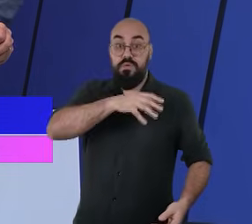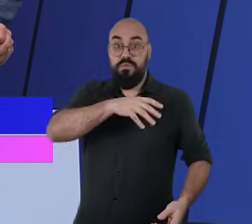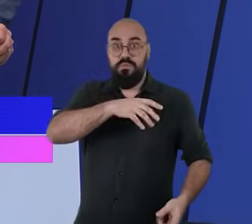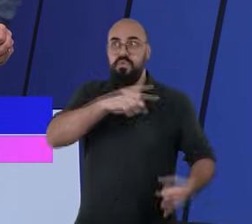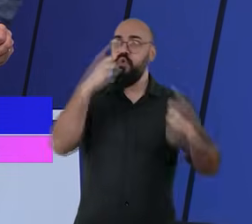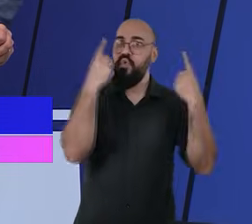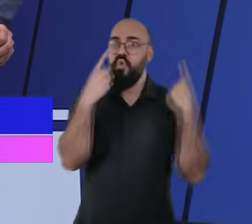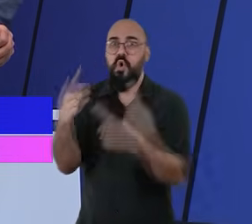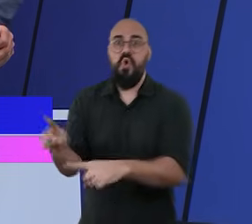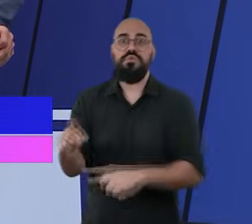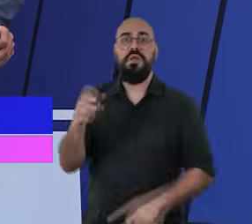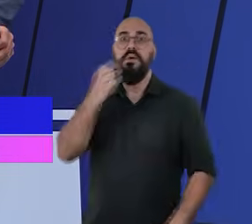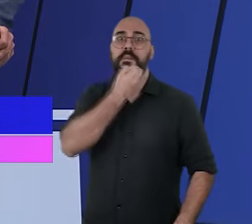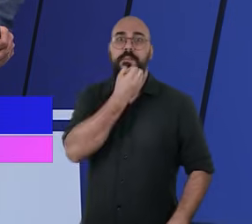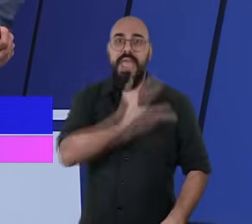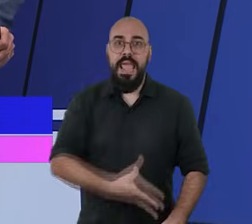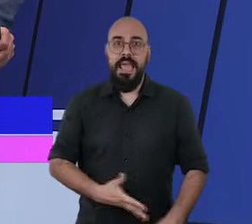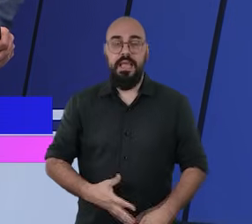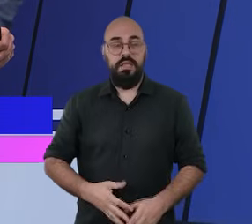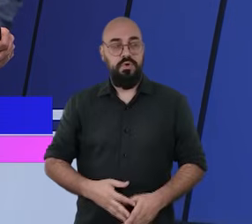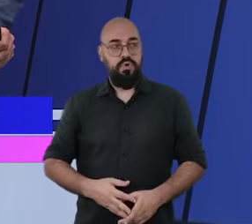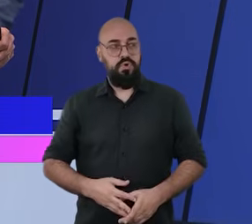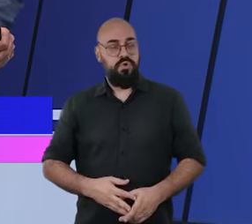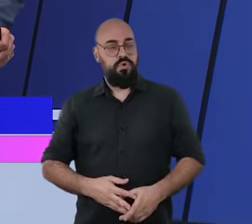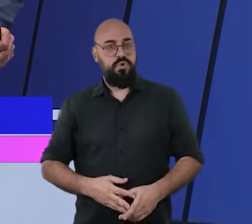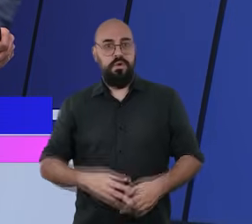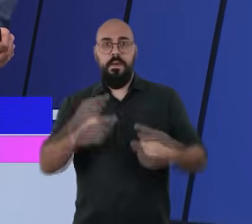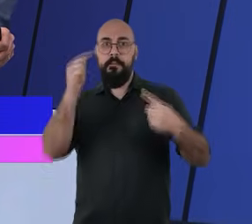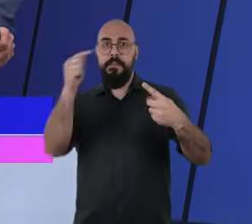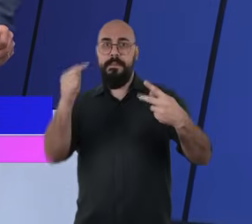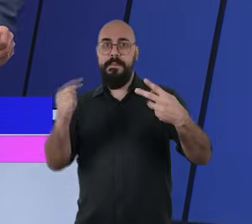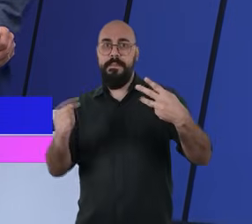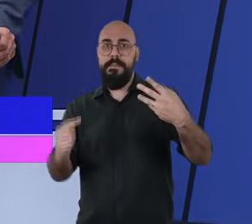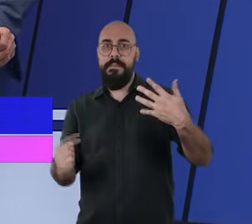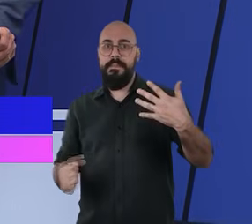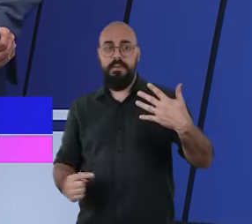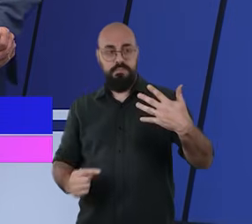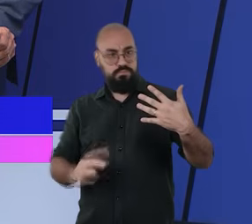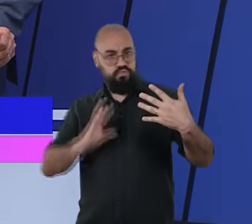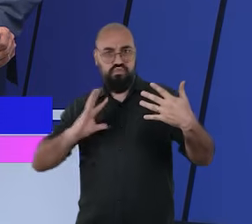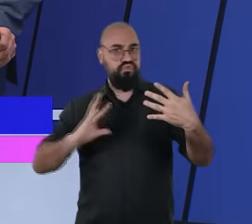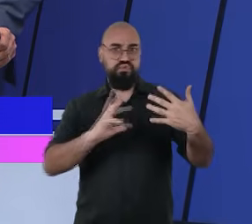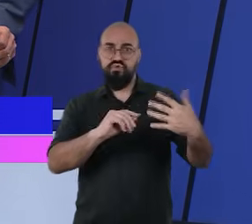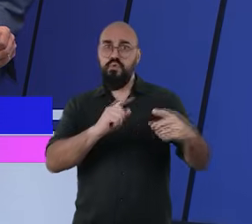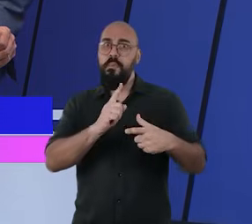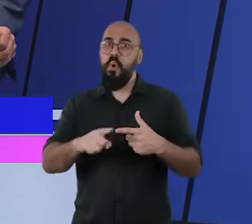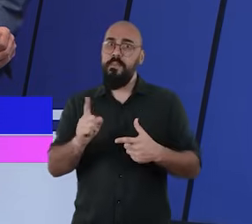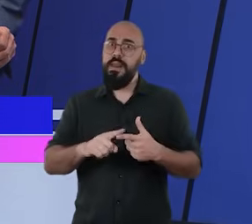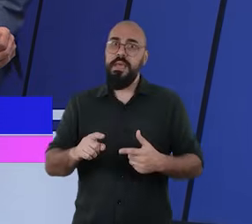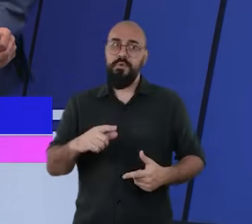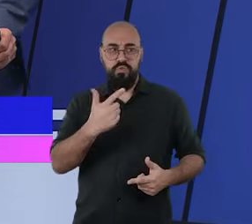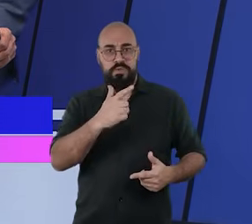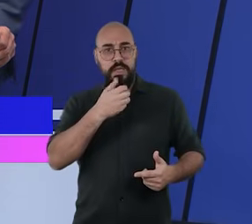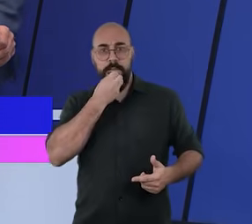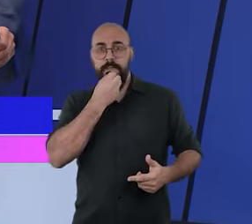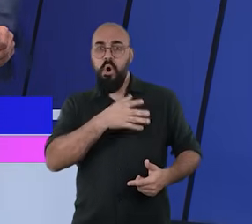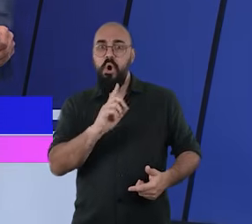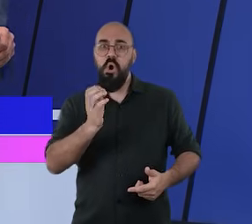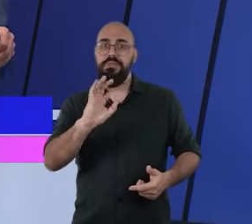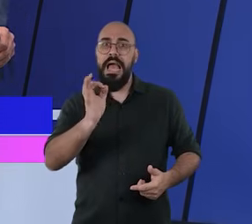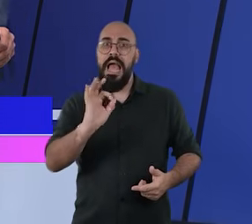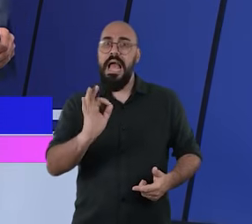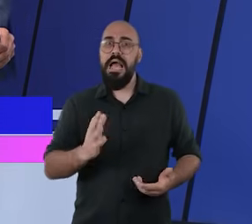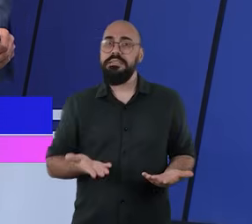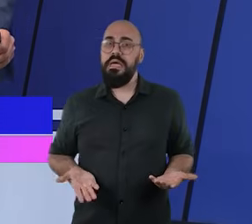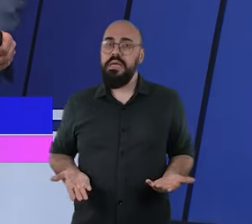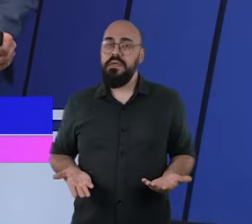bem. Que situação triste. É só problema aqui. Não tem nada que você possa dizer, que coisa boa, que